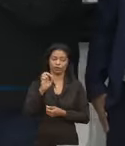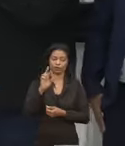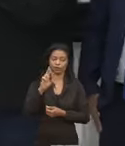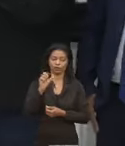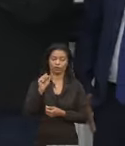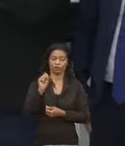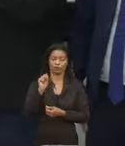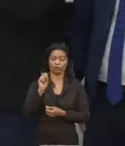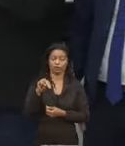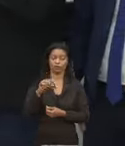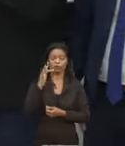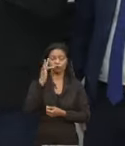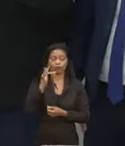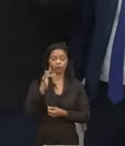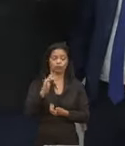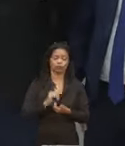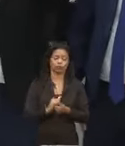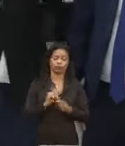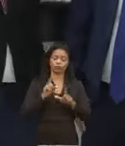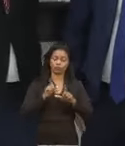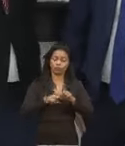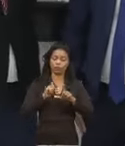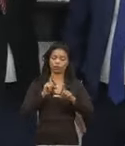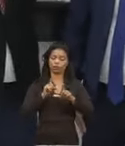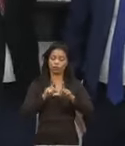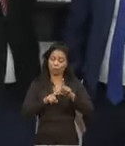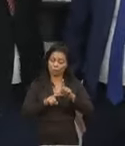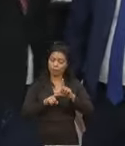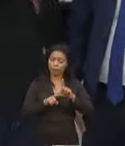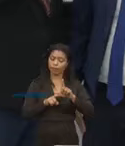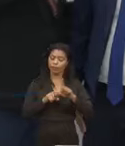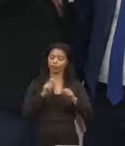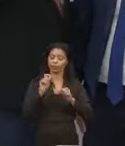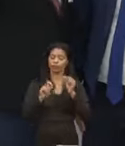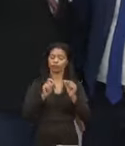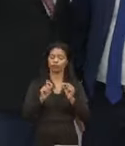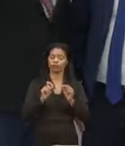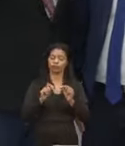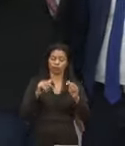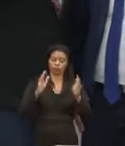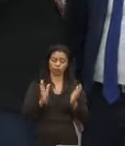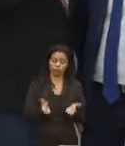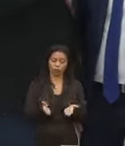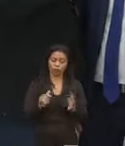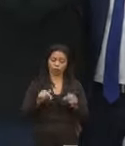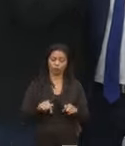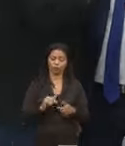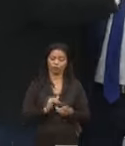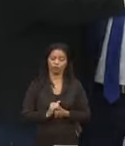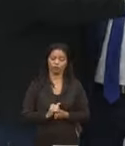muito do presente. E quer falar? Ah, pronto. Espera aí que tá